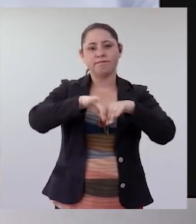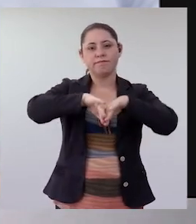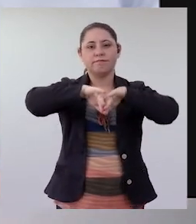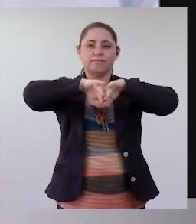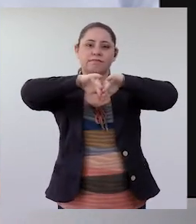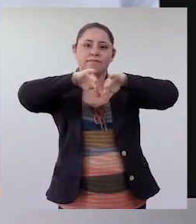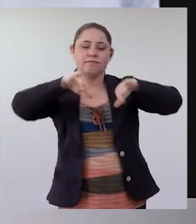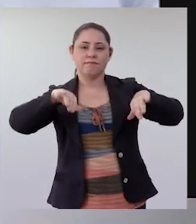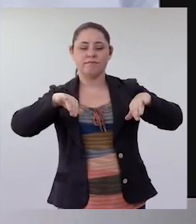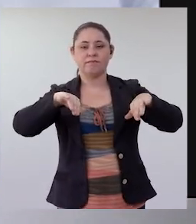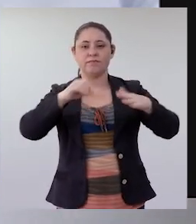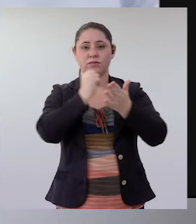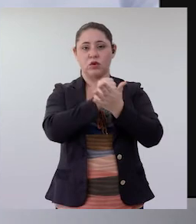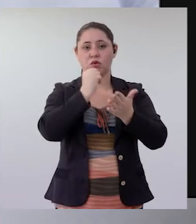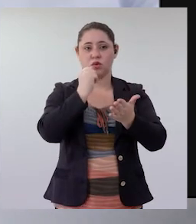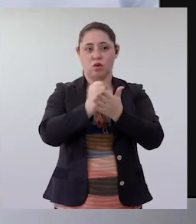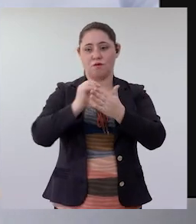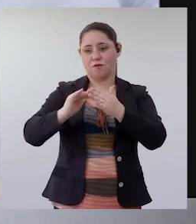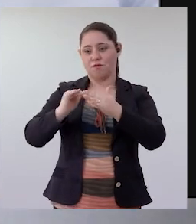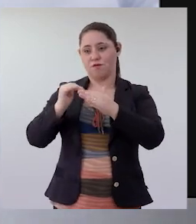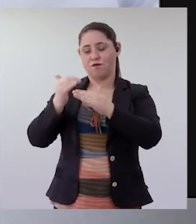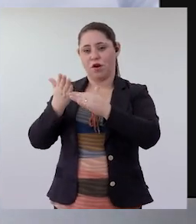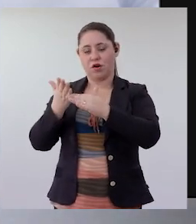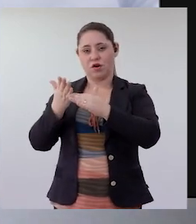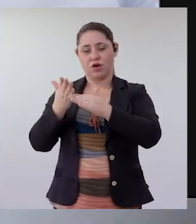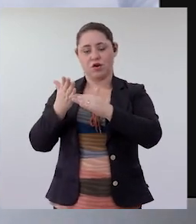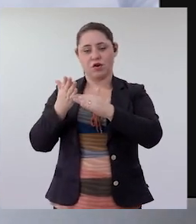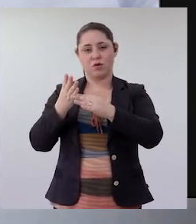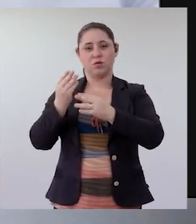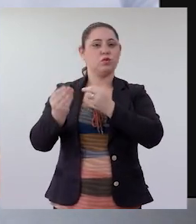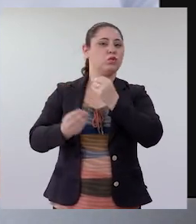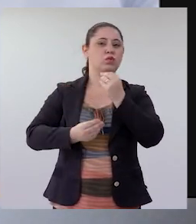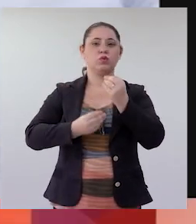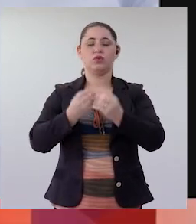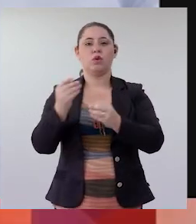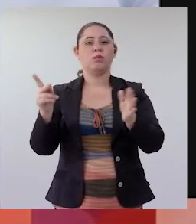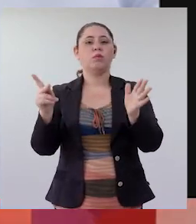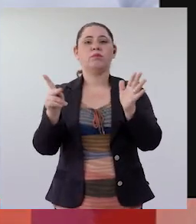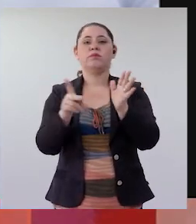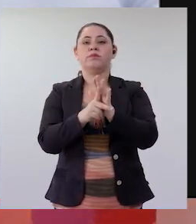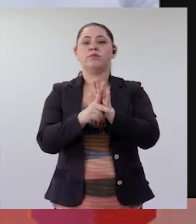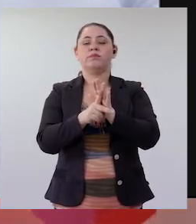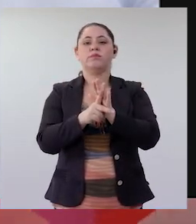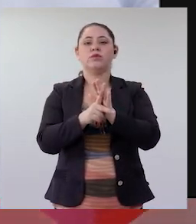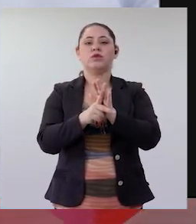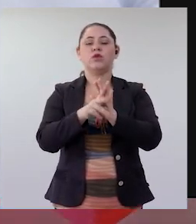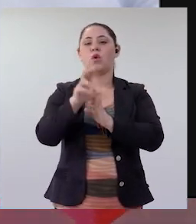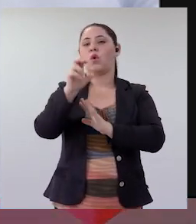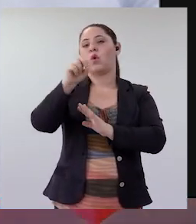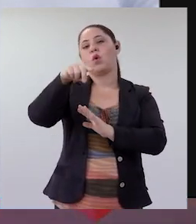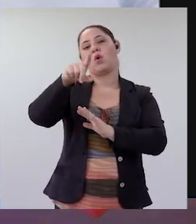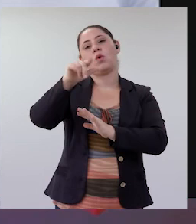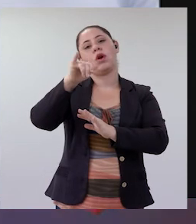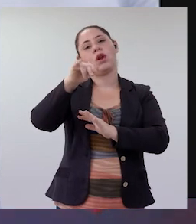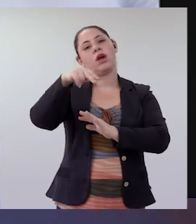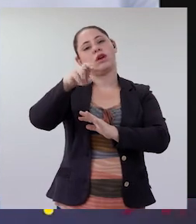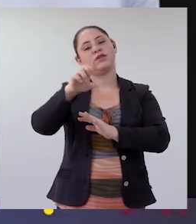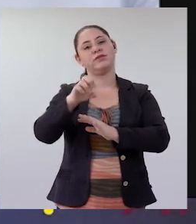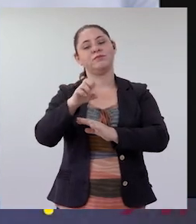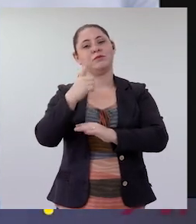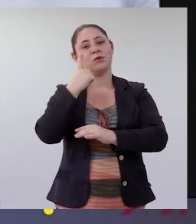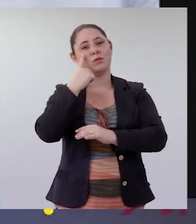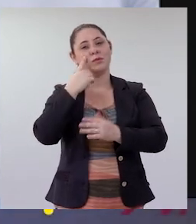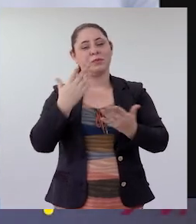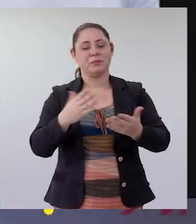divórcio num cartório extrajudicial, num cartório de notas, ou um próprio testamento, online.